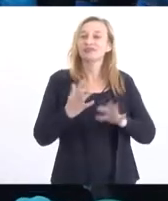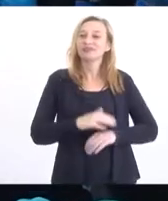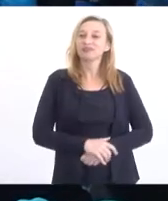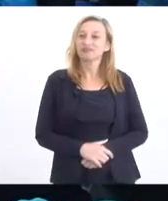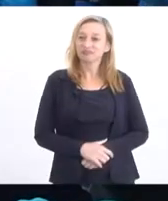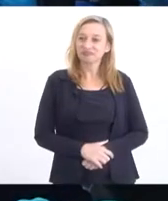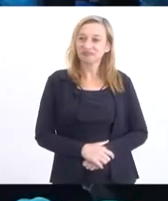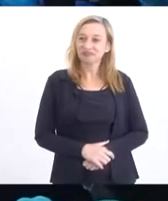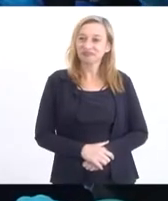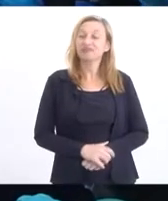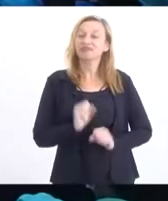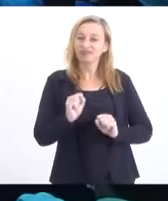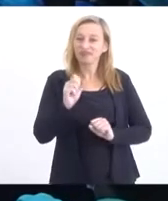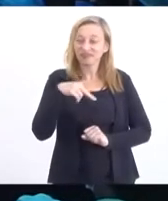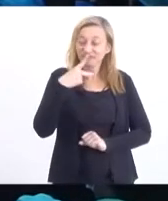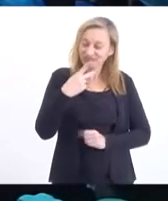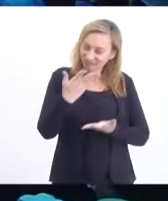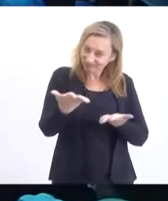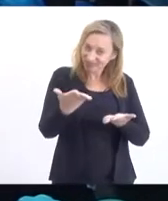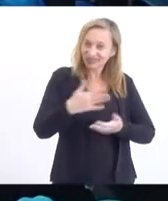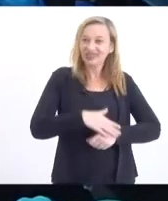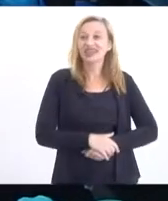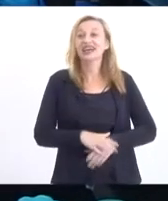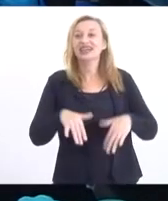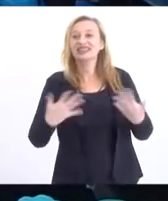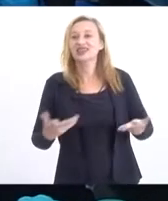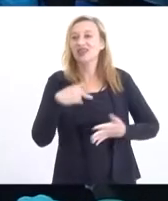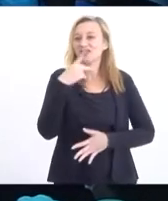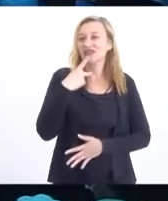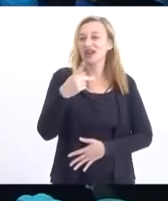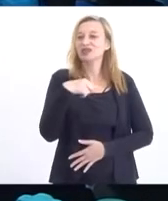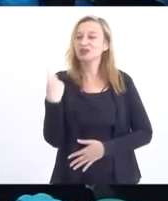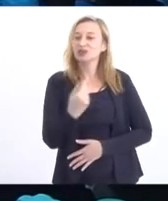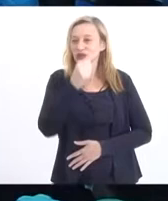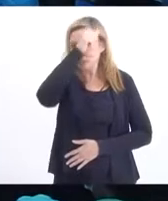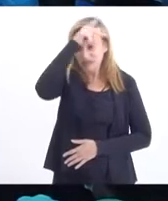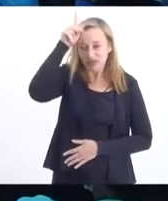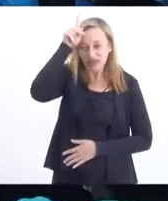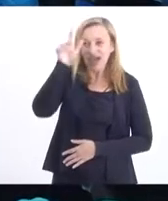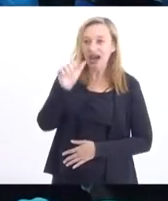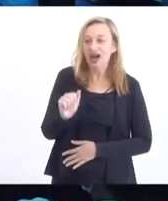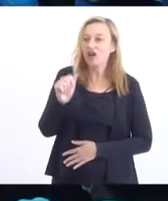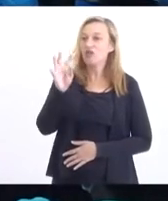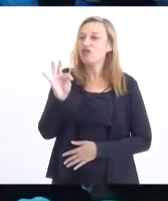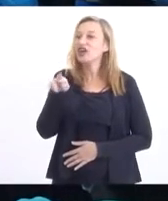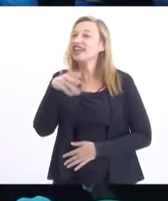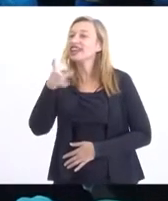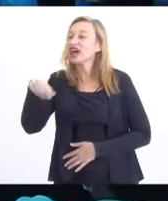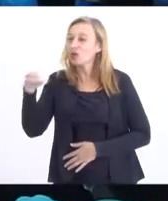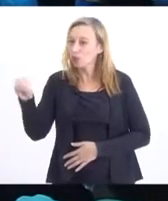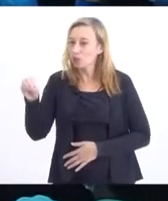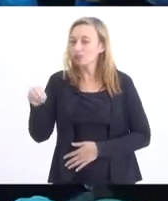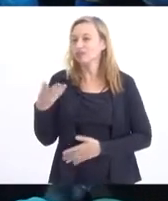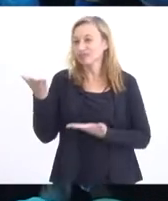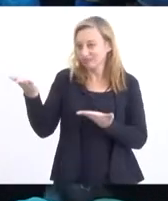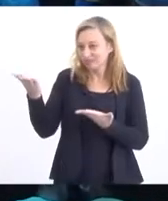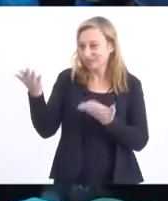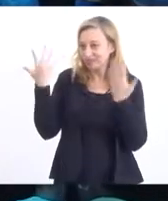não. Pode falar à vontade. Então, com a palavra, nosso prefeito Alfredão, nosso anfitrião.